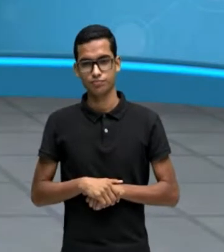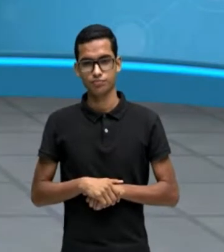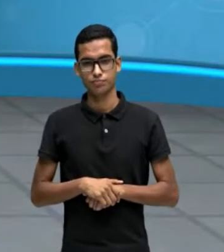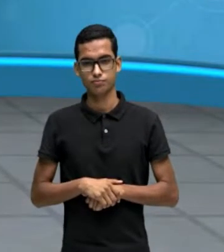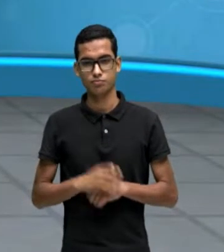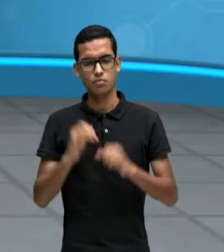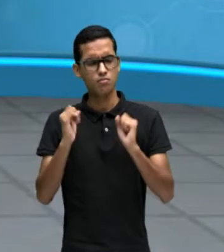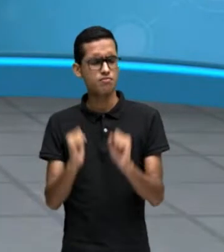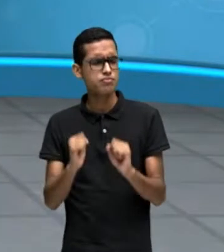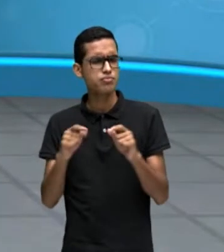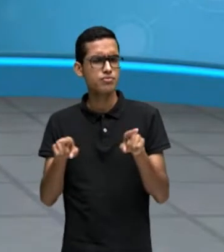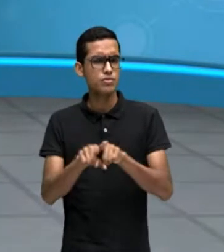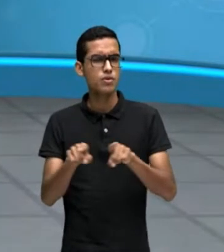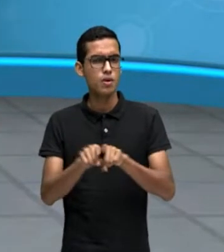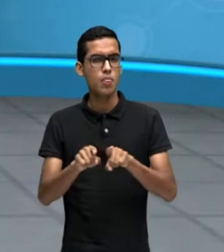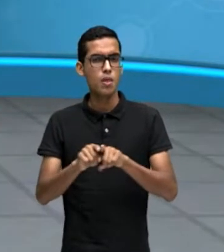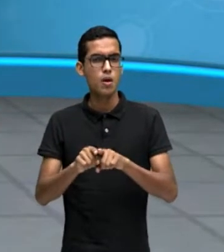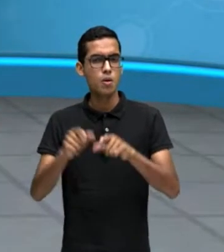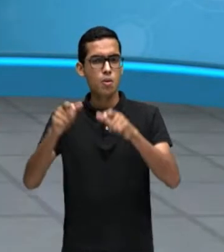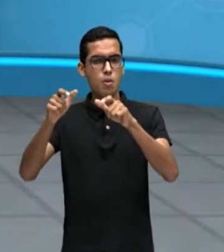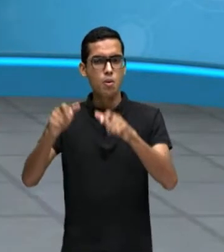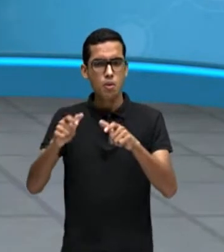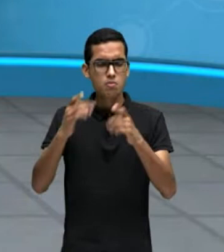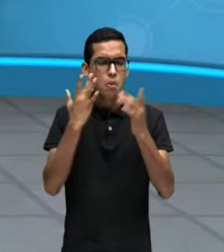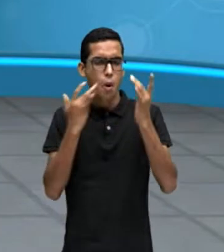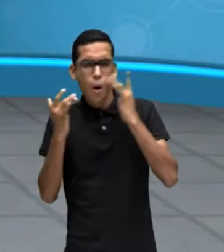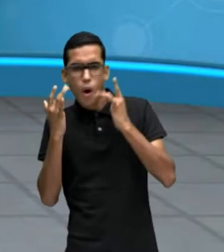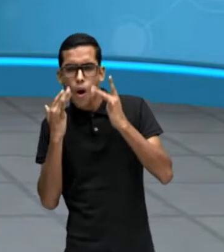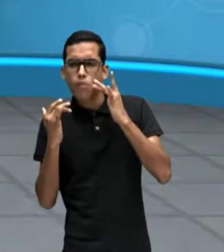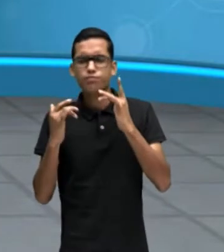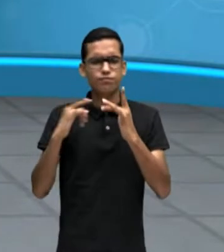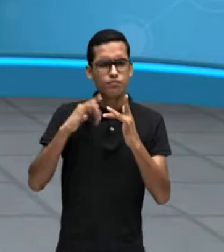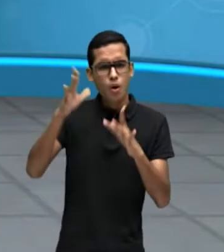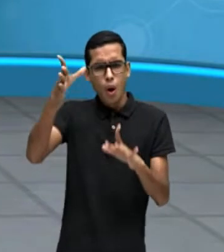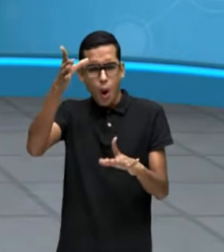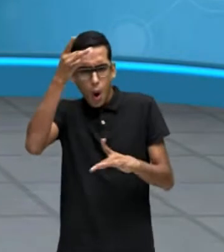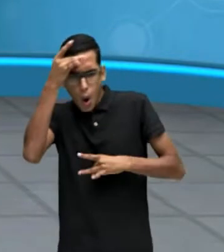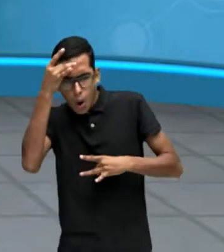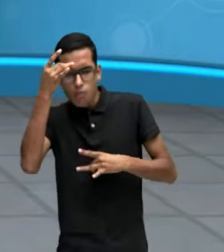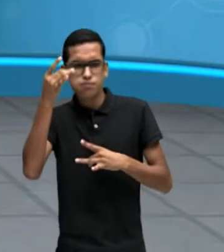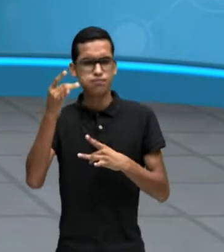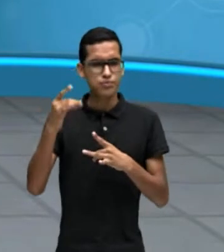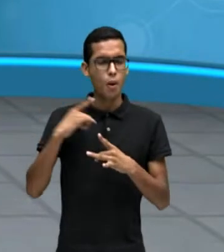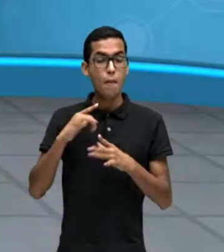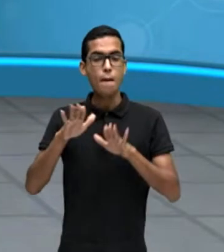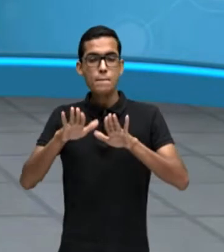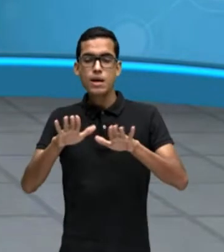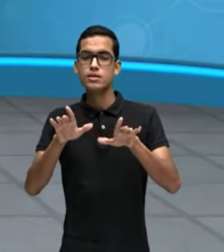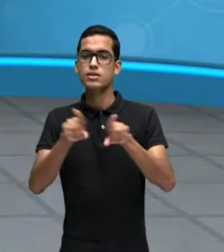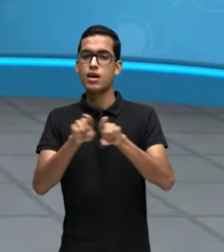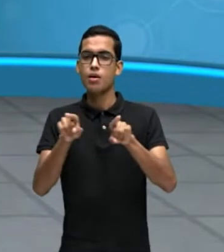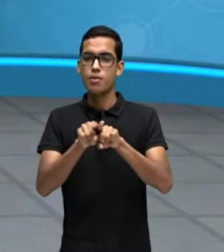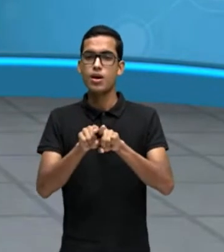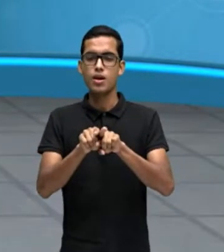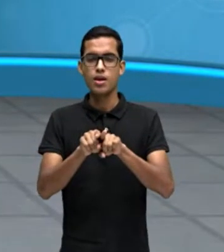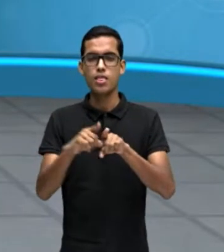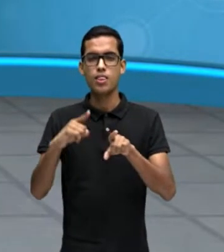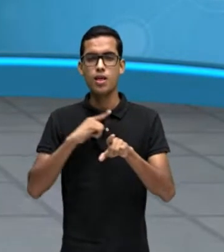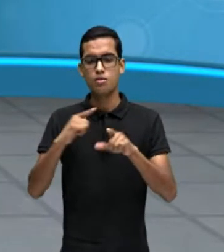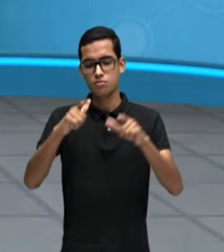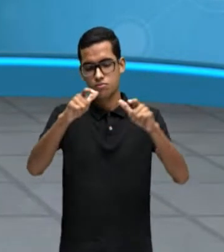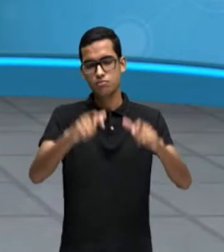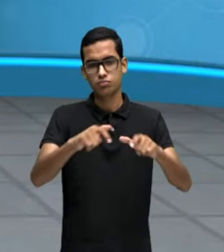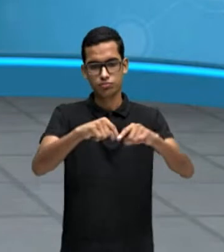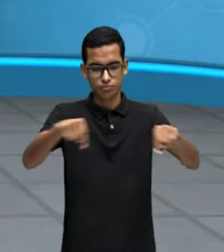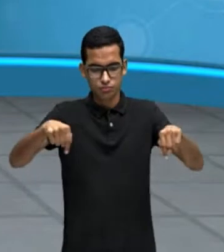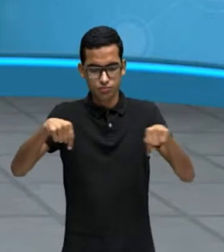ser a ação cênica, o ato de estar ali encenando, interpretando, ou até mesmo o espaço físico. O